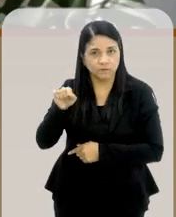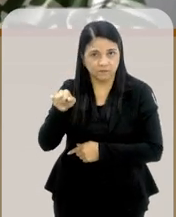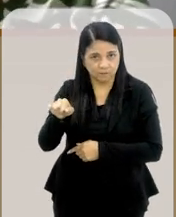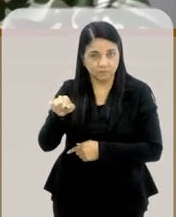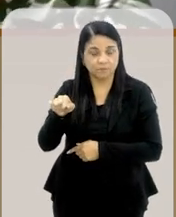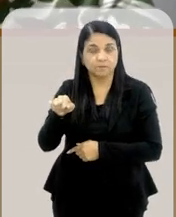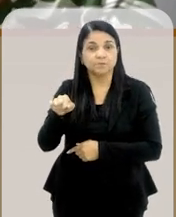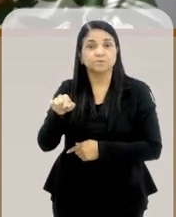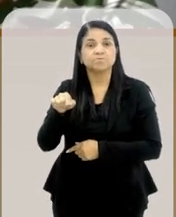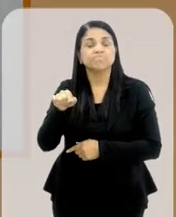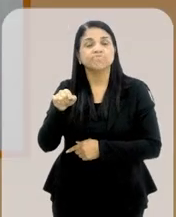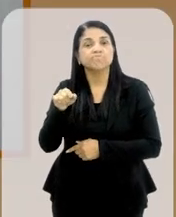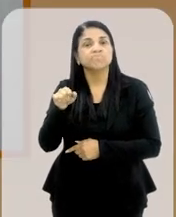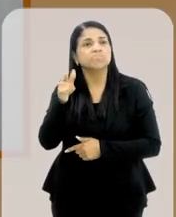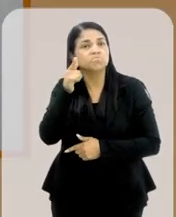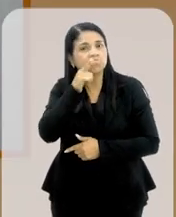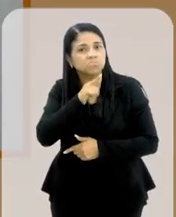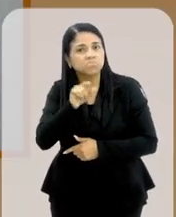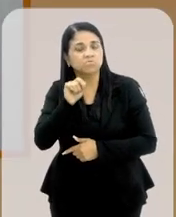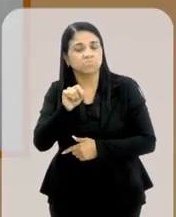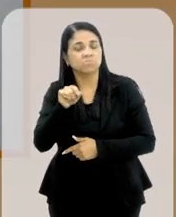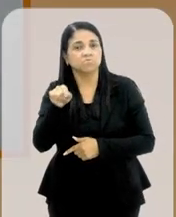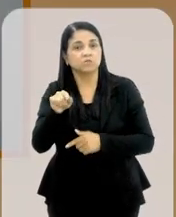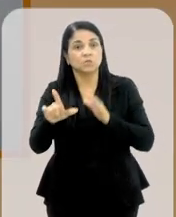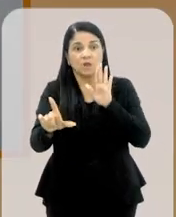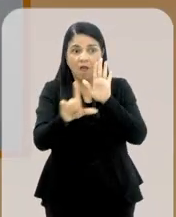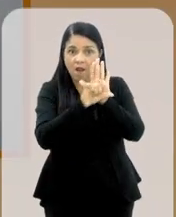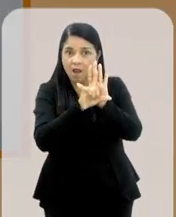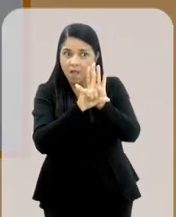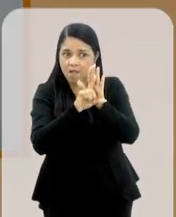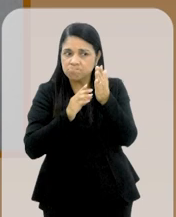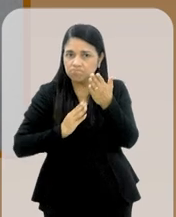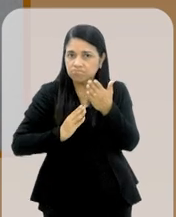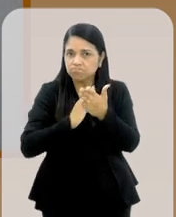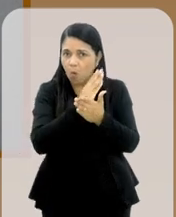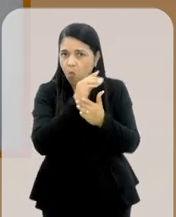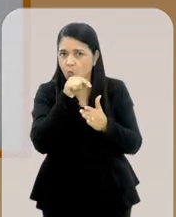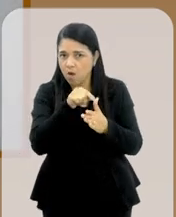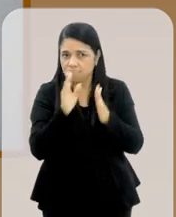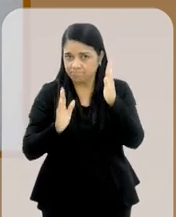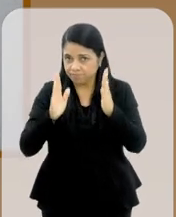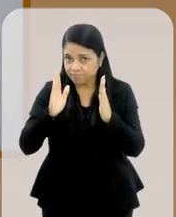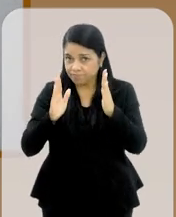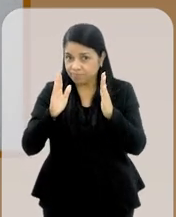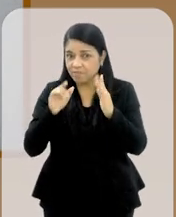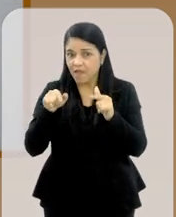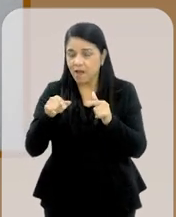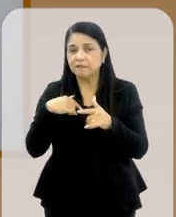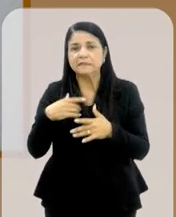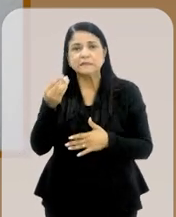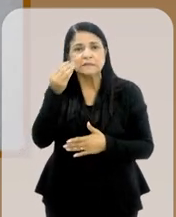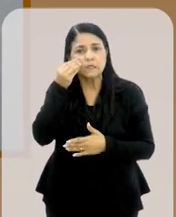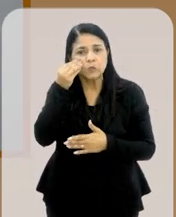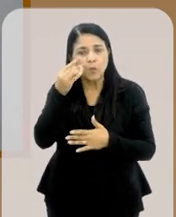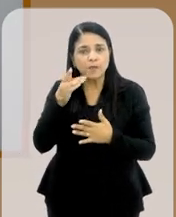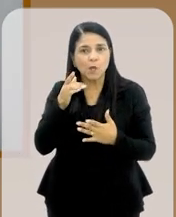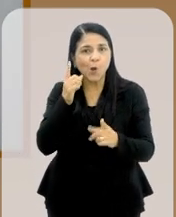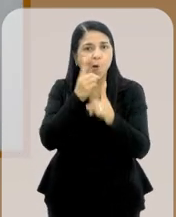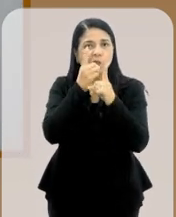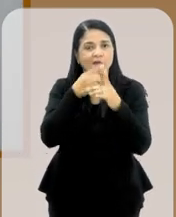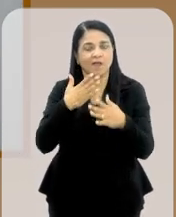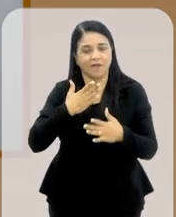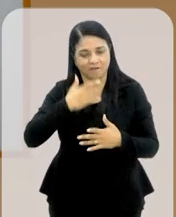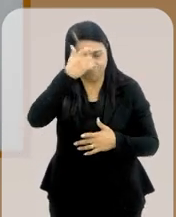universitária, e que, na época em que a lei foi sancionada, ela tentou me localizar